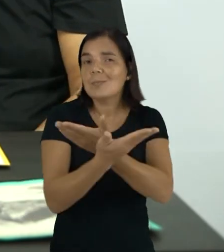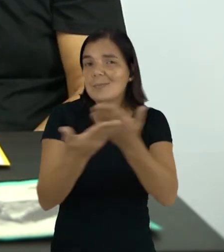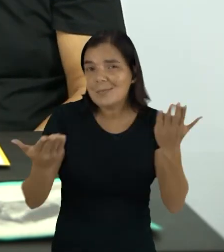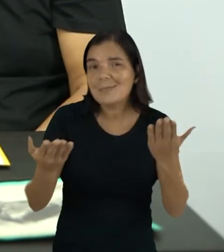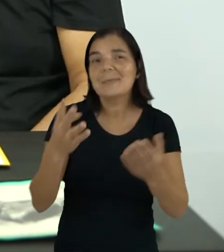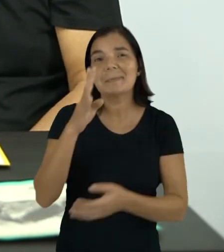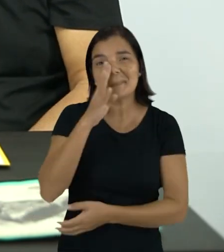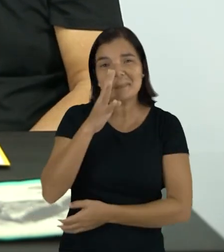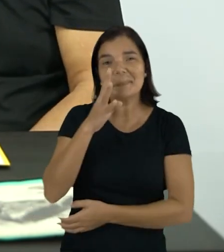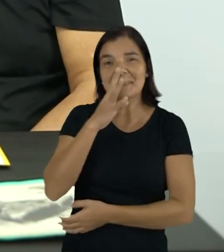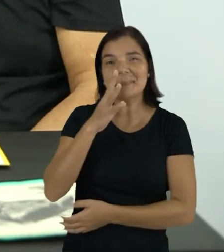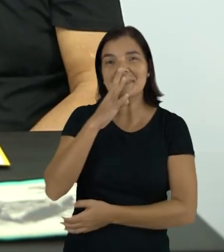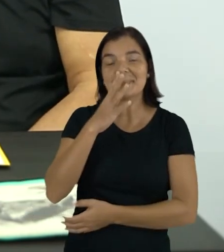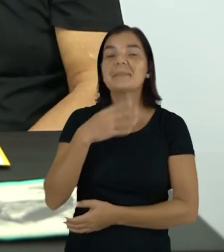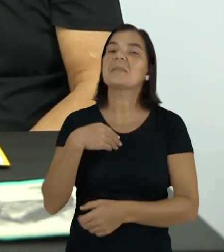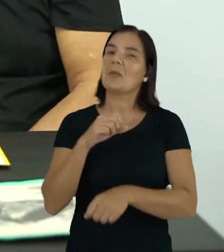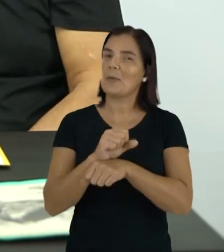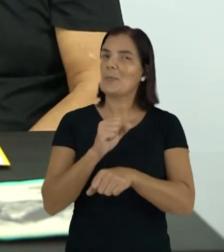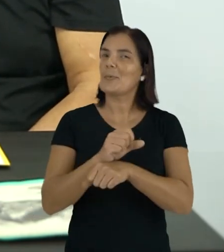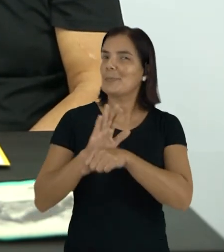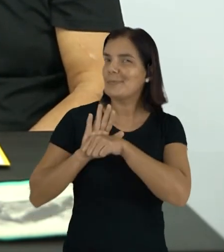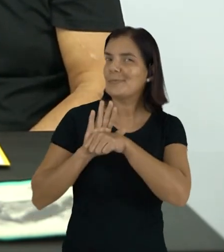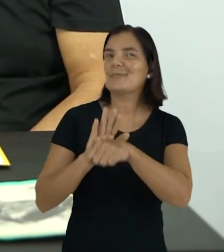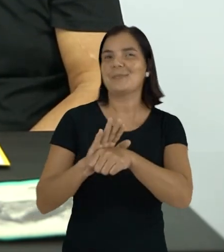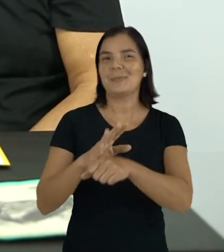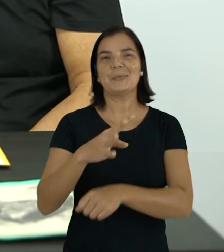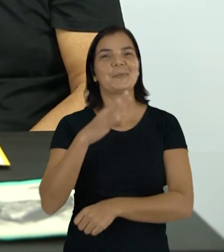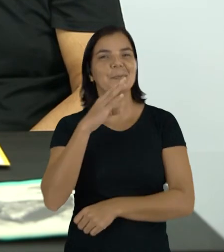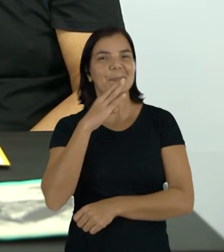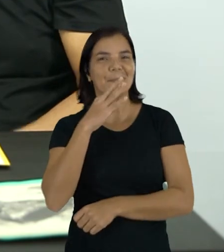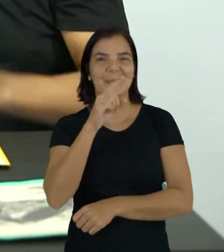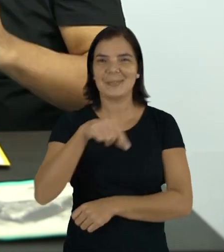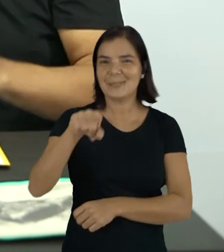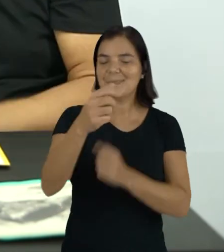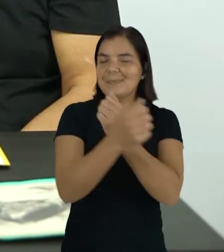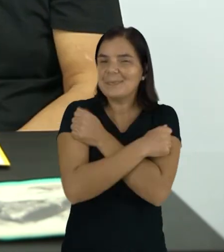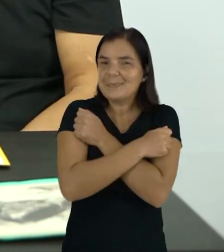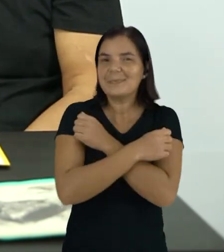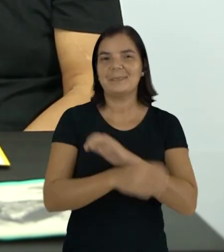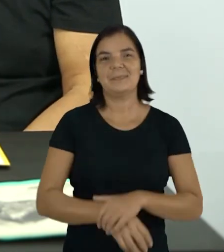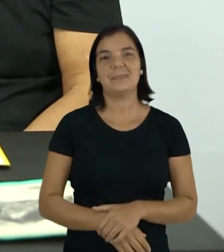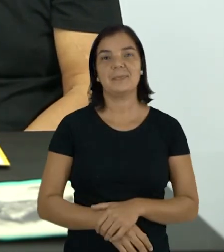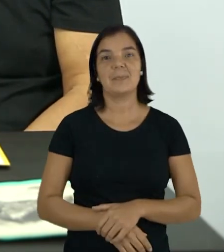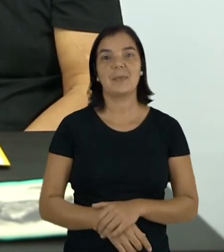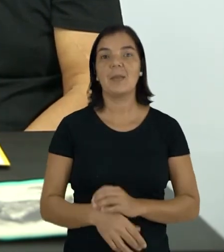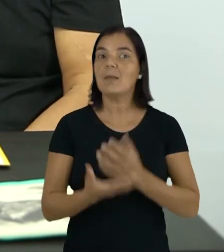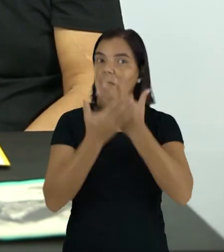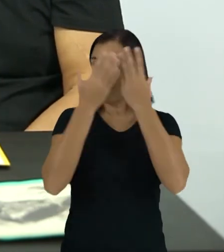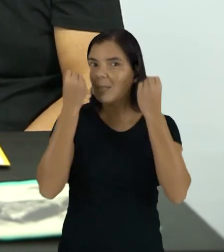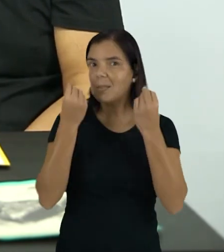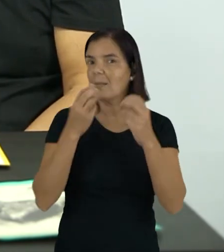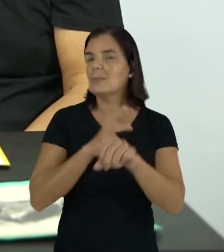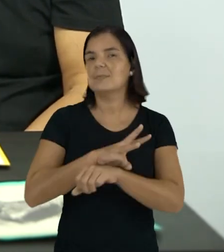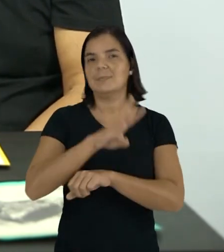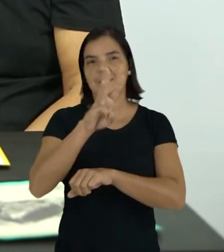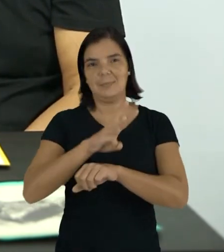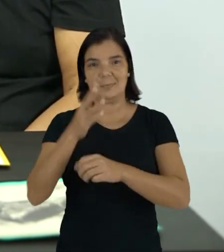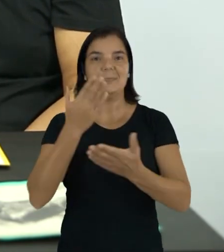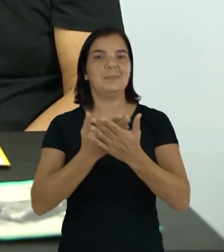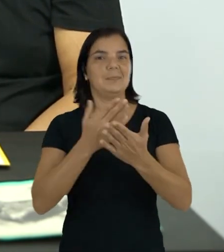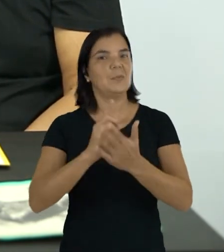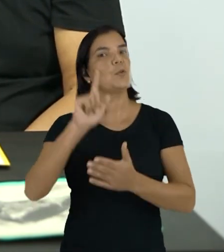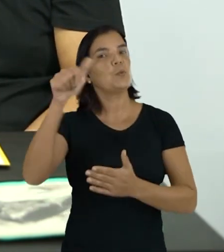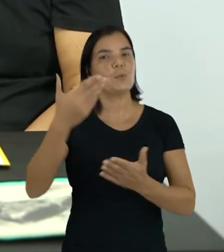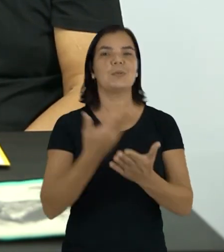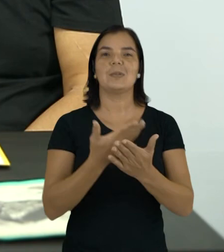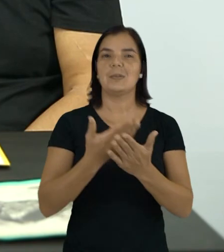estão aí assistindo. Espero que eu tenha colaborado com o conhecimento de vocês. Um abraço. E não esqueça de acessar essa aula e